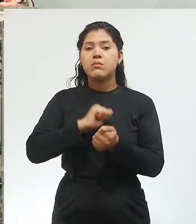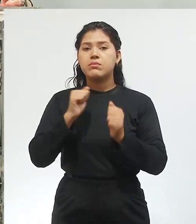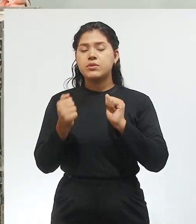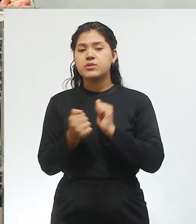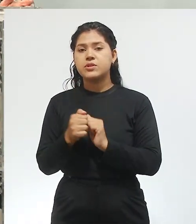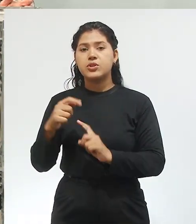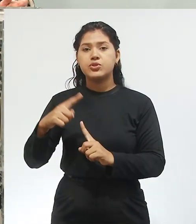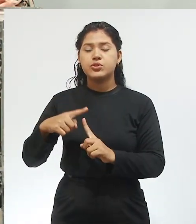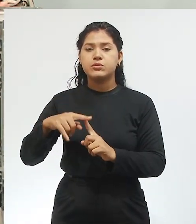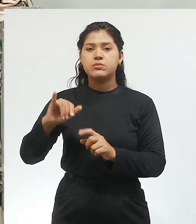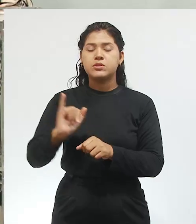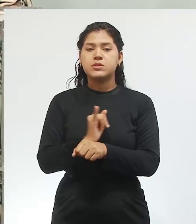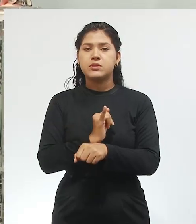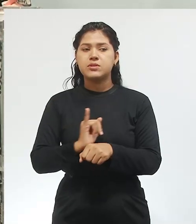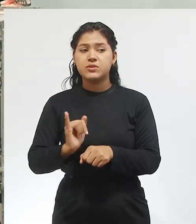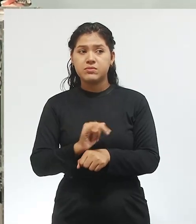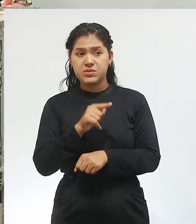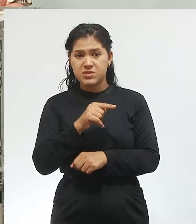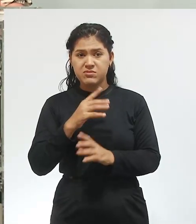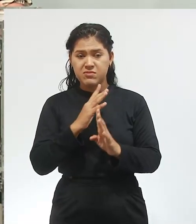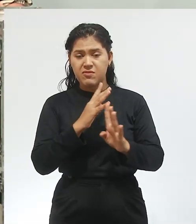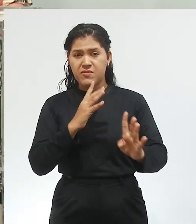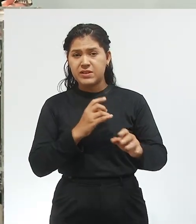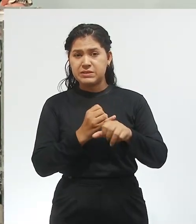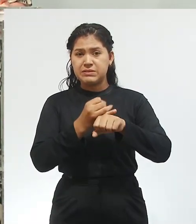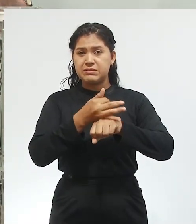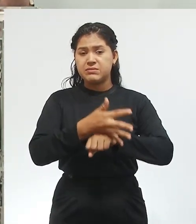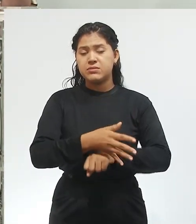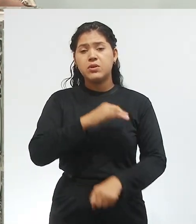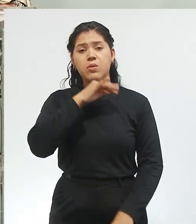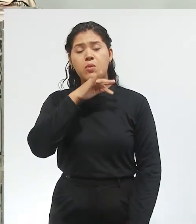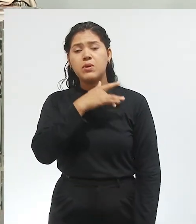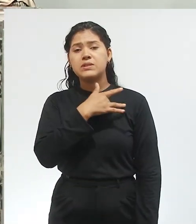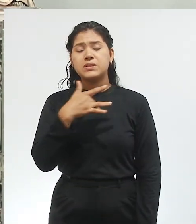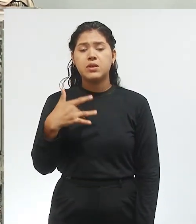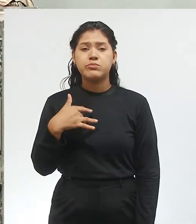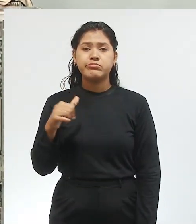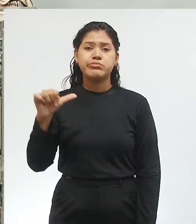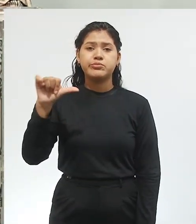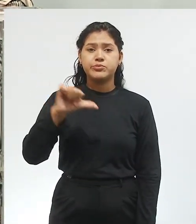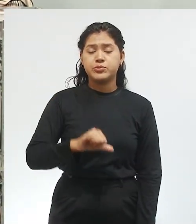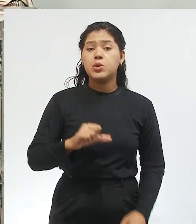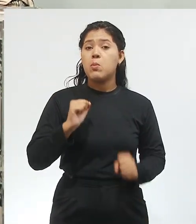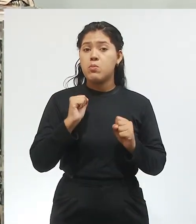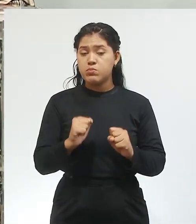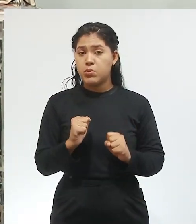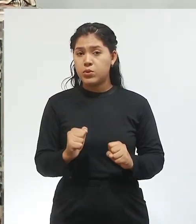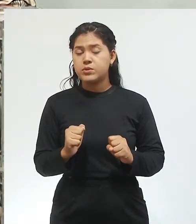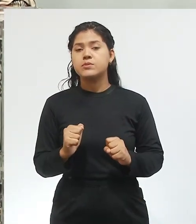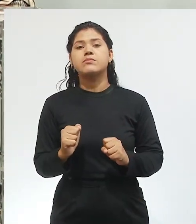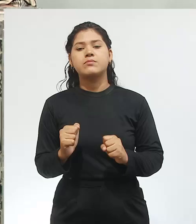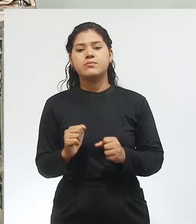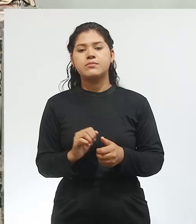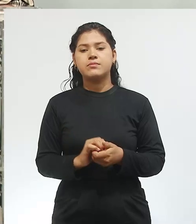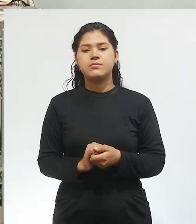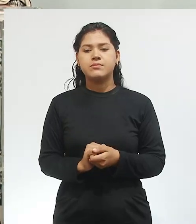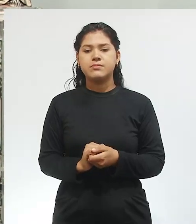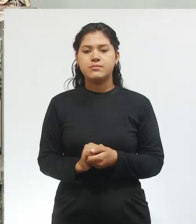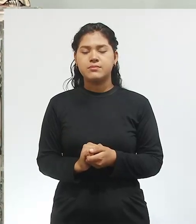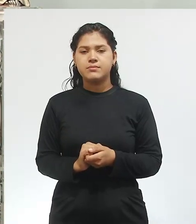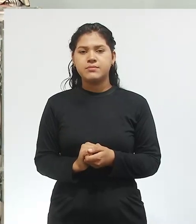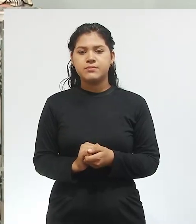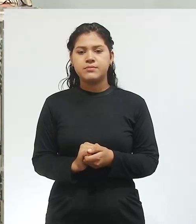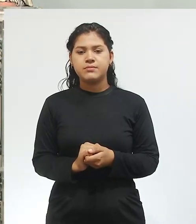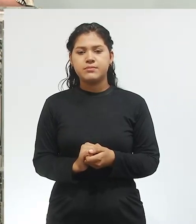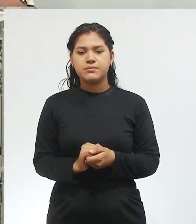esse comportamento aí é até maléfico para a própria pessoa, então é ruim, né? Para a própria saúde da